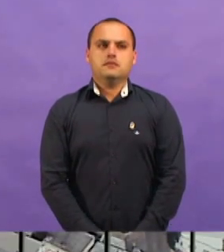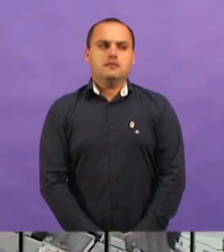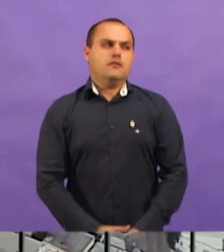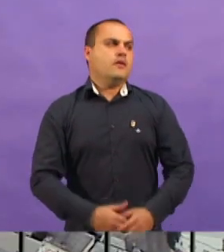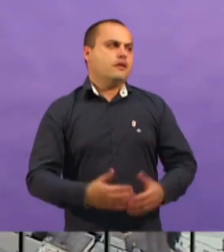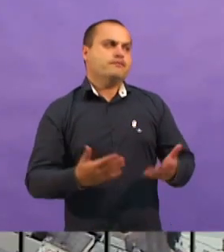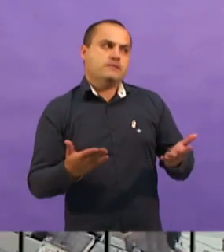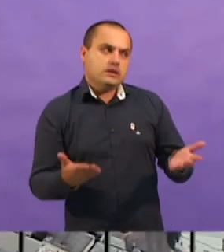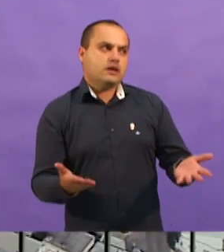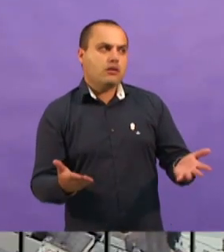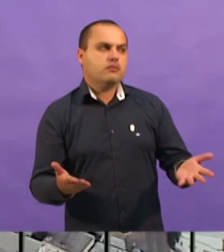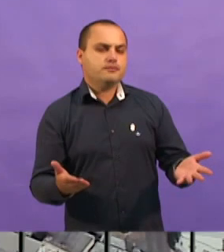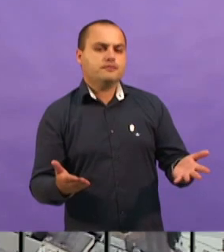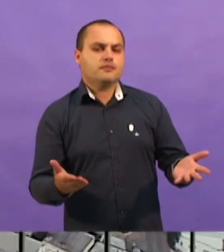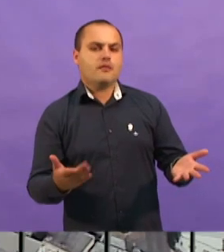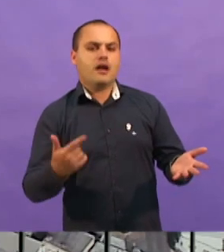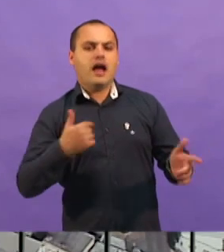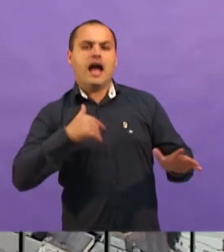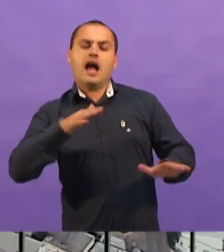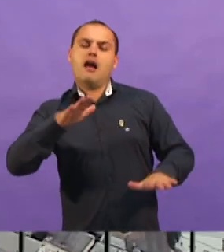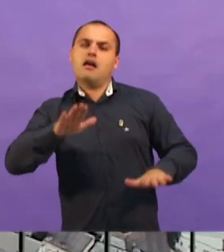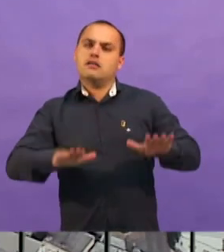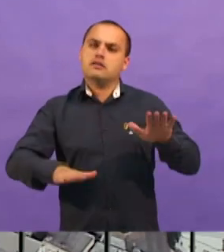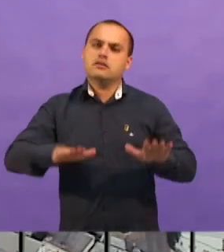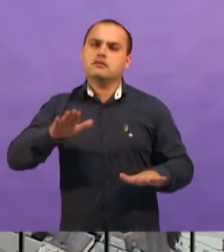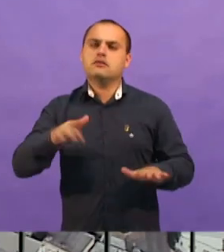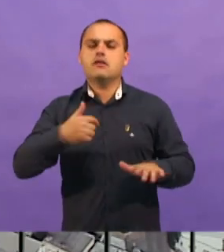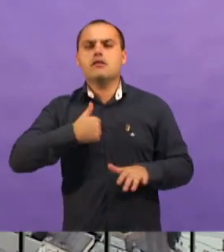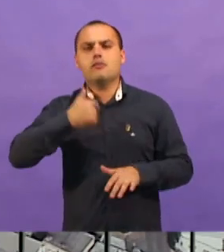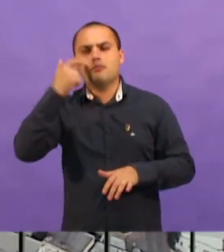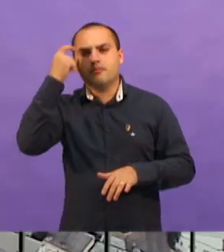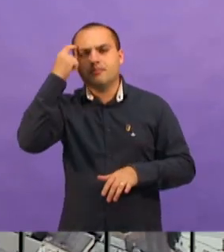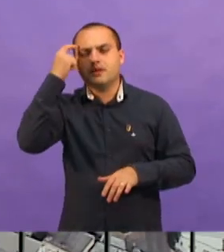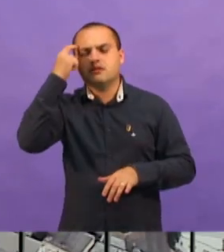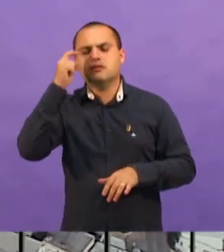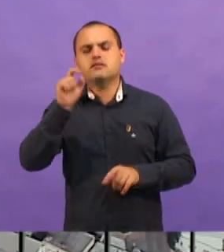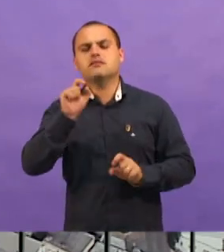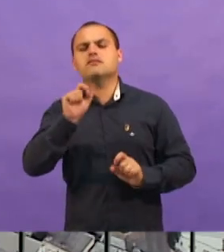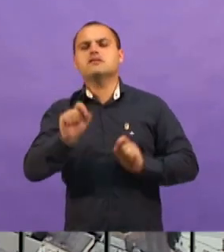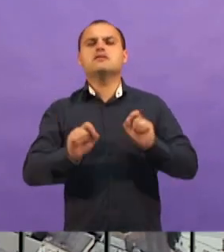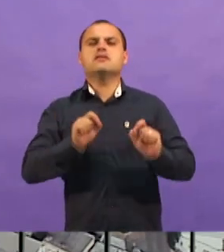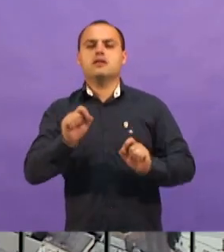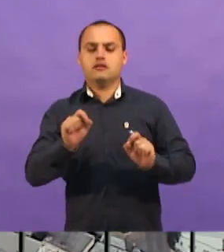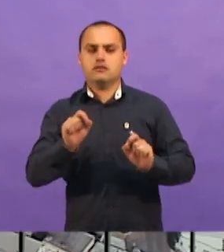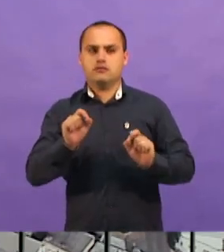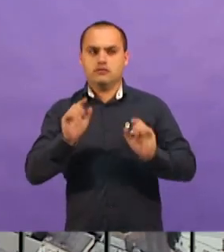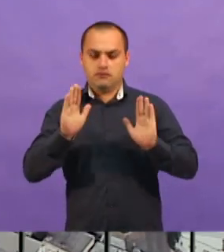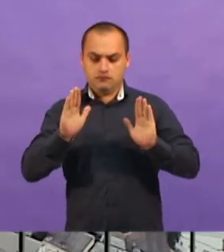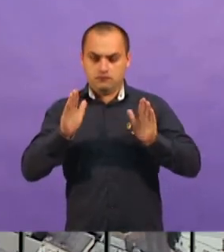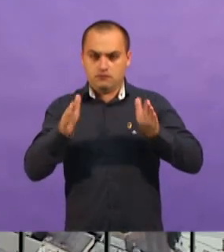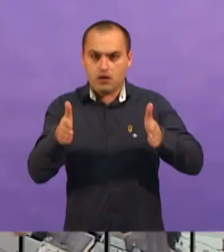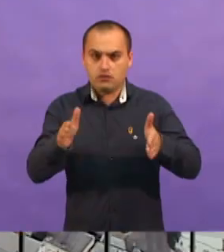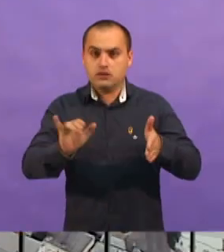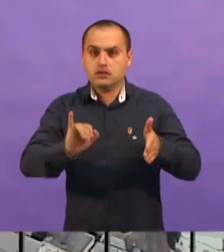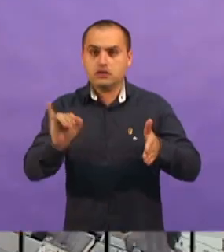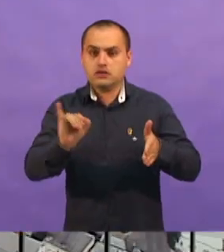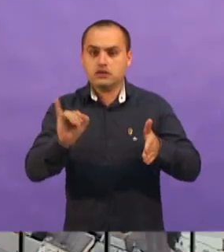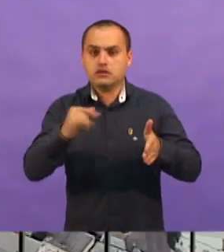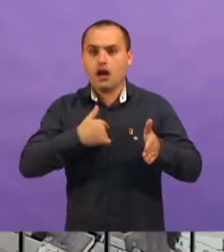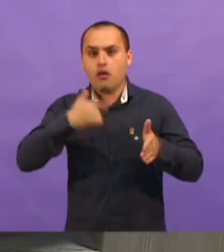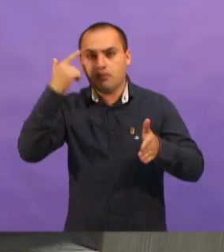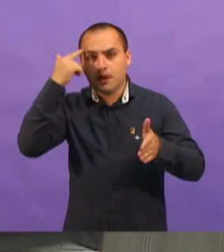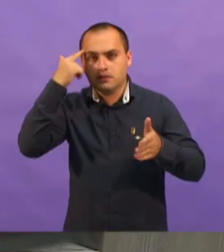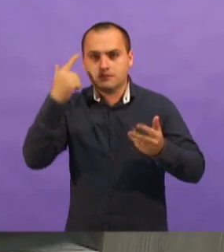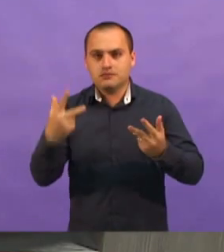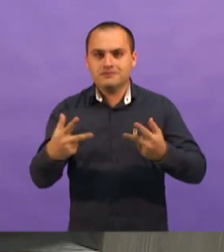Às vezes, eu penso sim que para Itajaí, para o lançamento